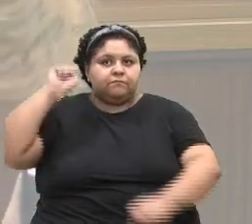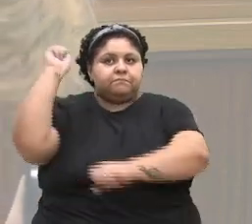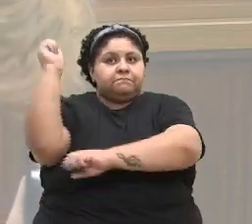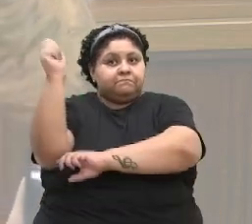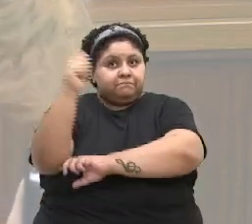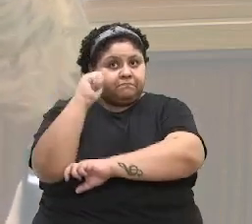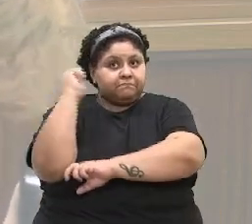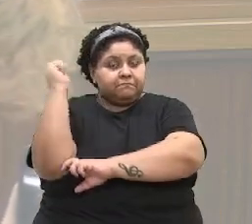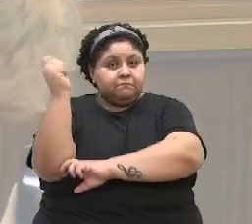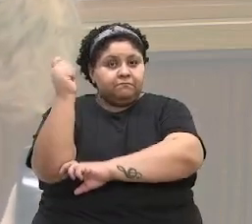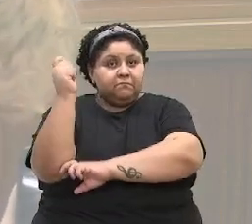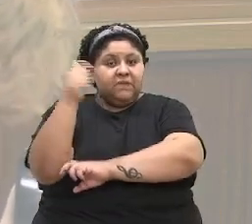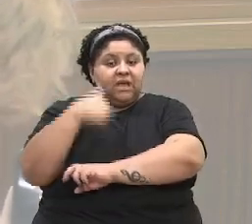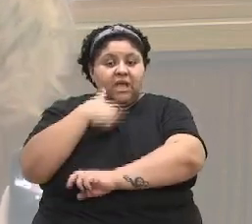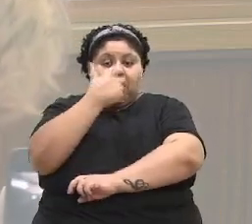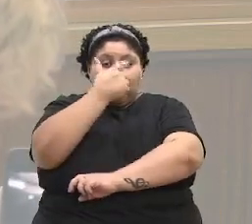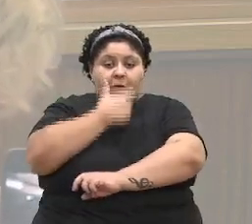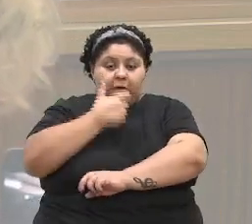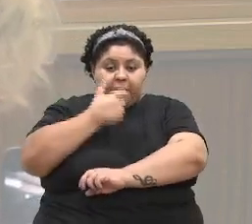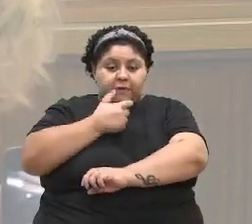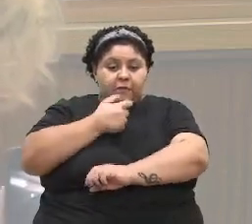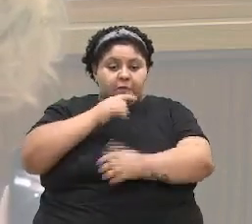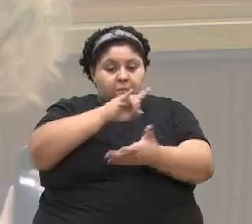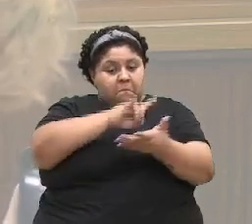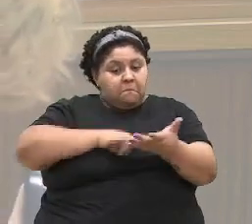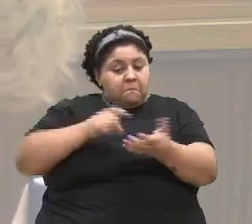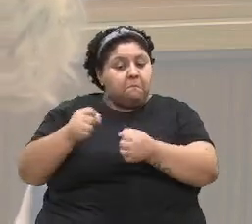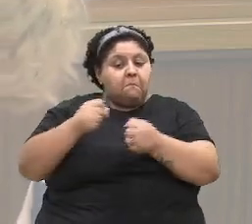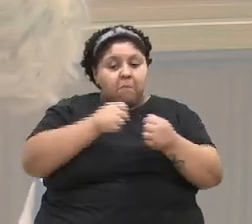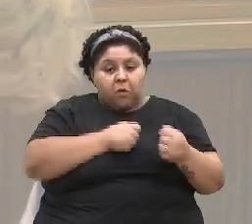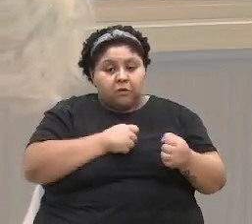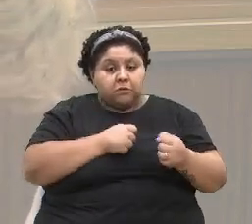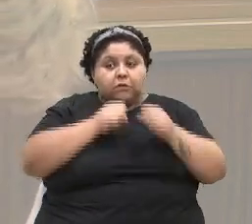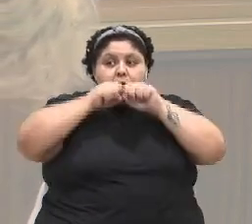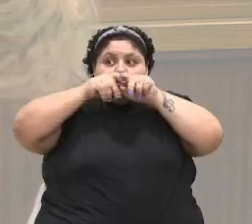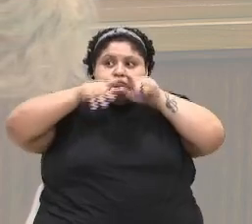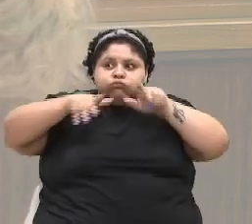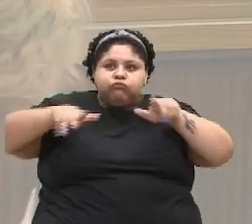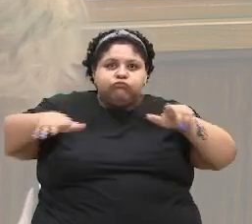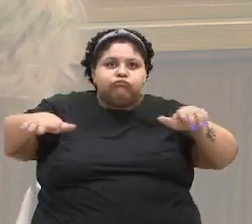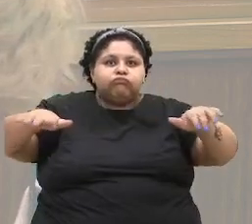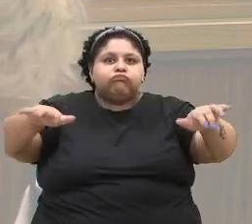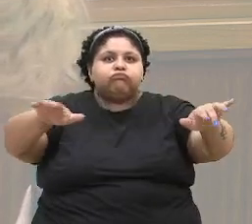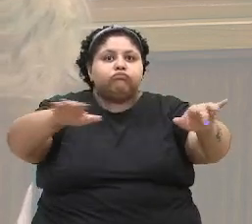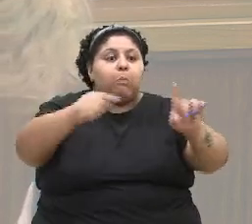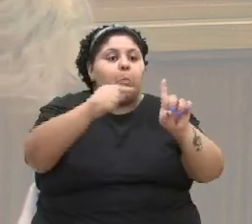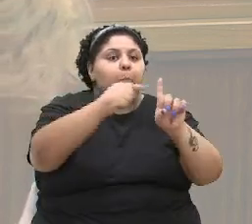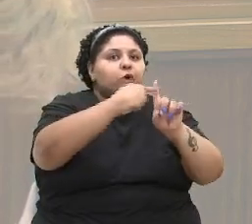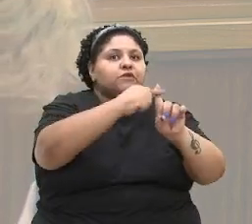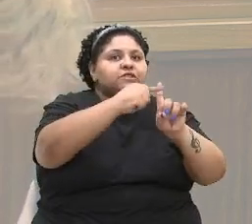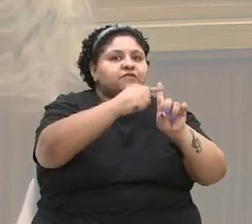Sul. Então eu acho que essa moção ela pode ecoar positivamente nessa decisão.